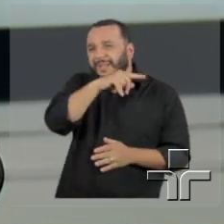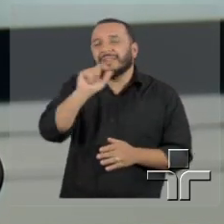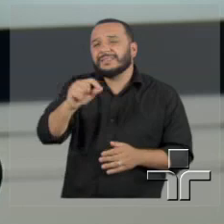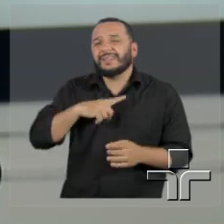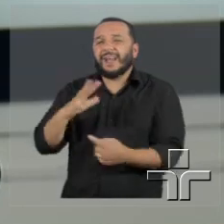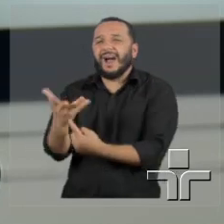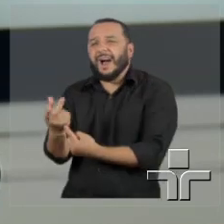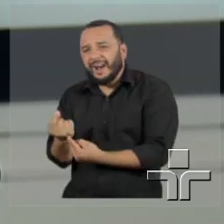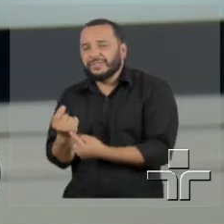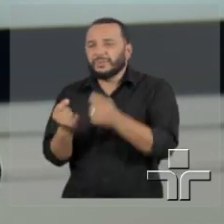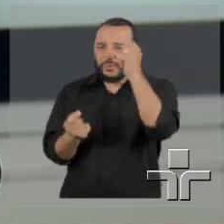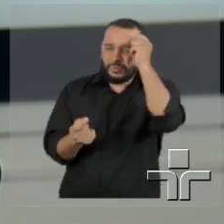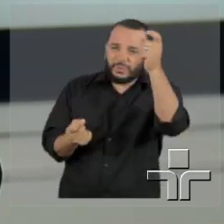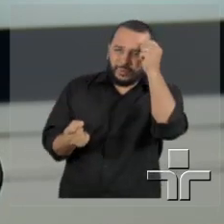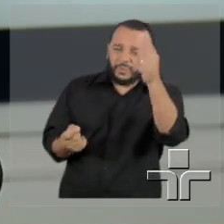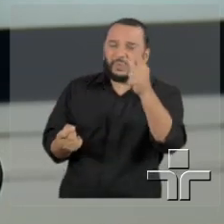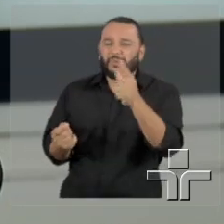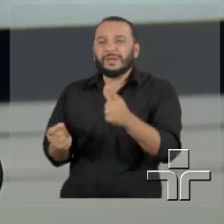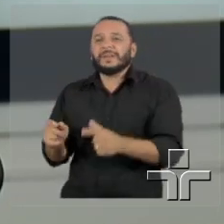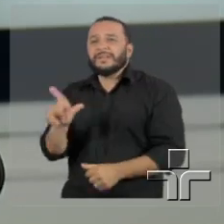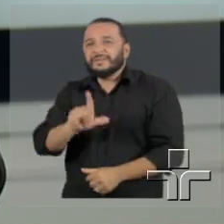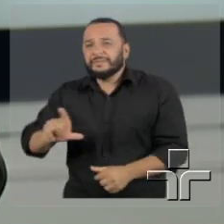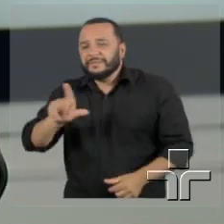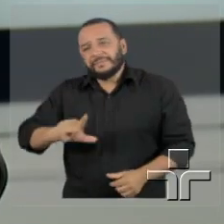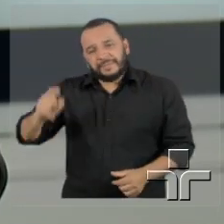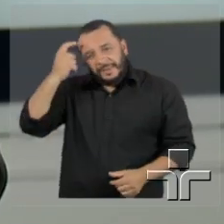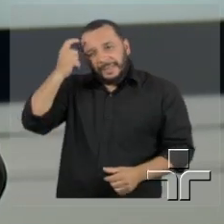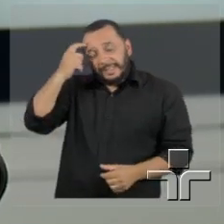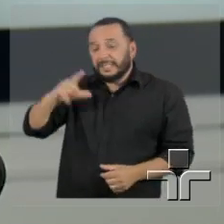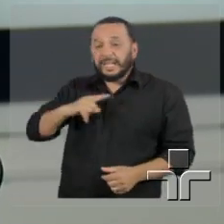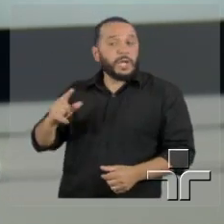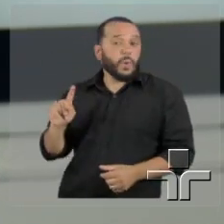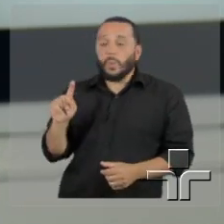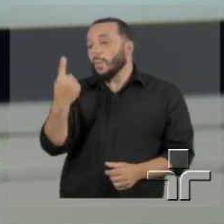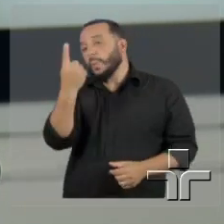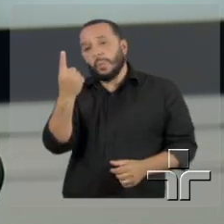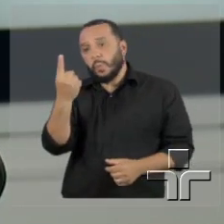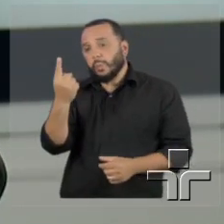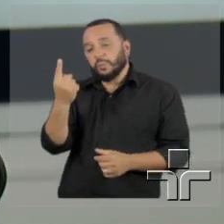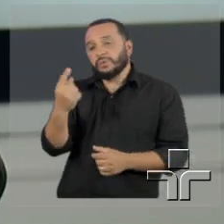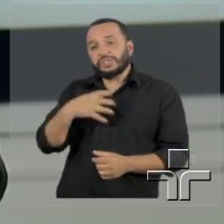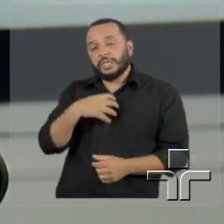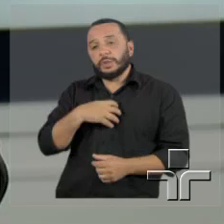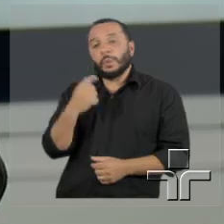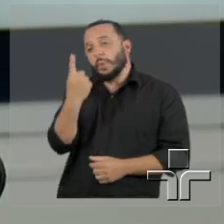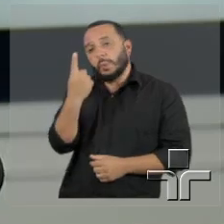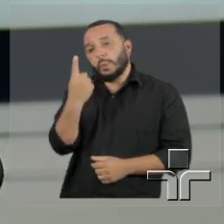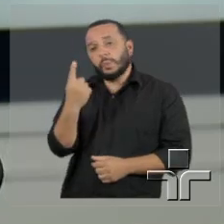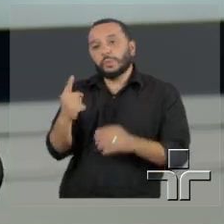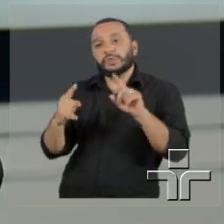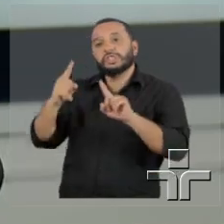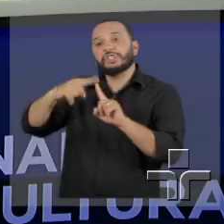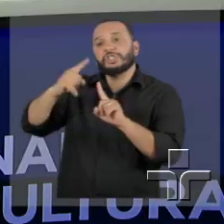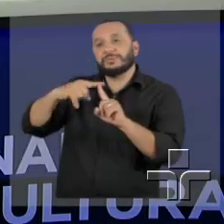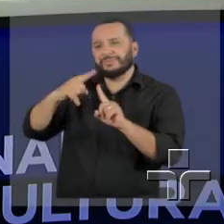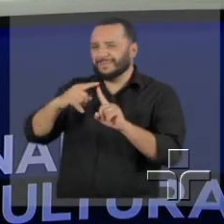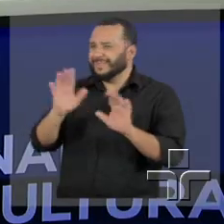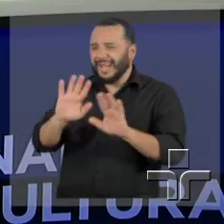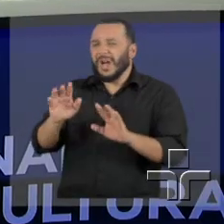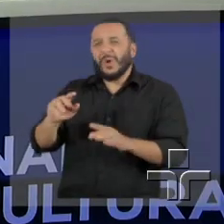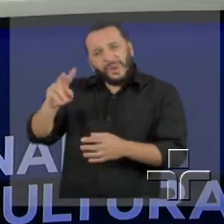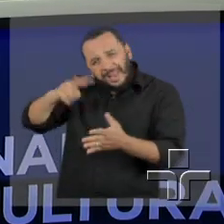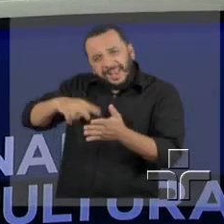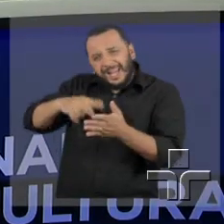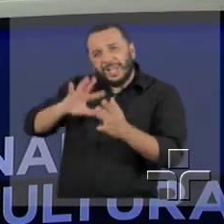à cultura, à literatura, de achar que você deve seguir um único caminho. Leia tudo, mas leia, não fique na superfície, se